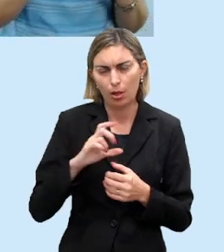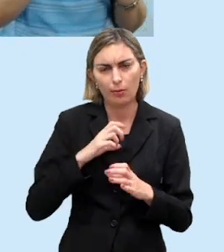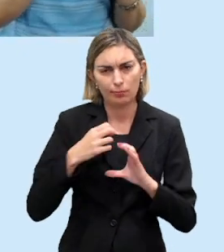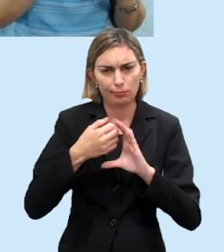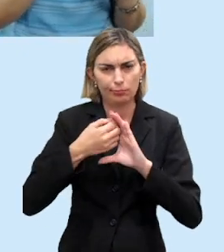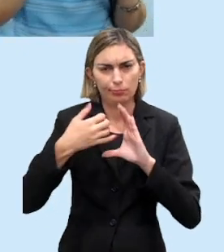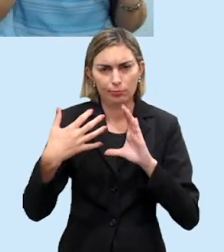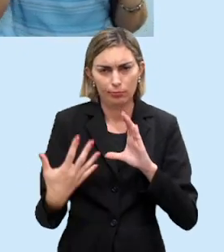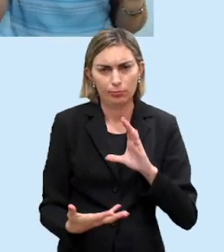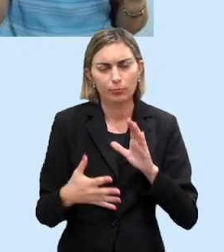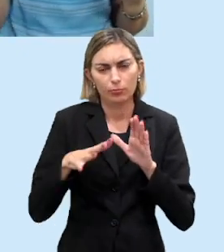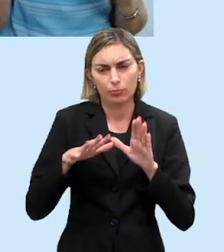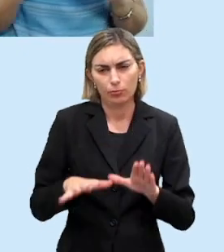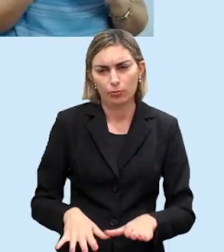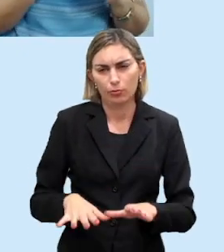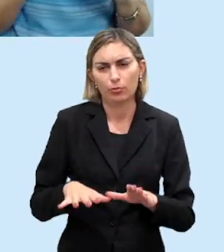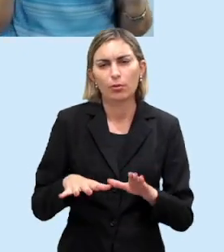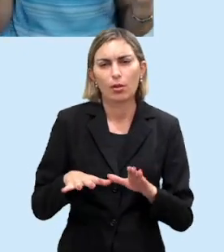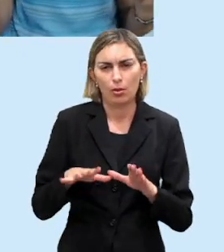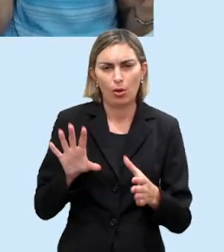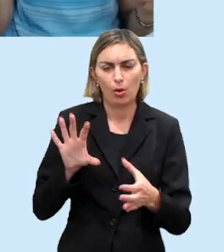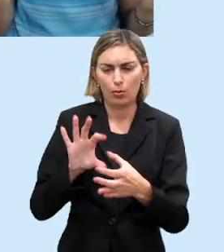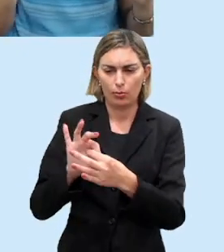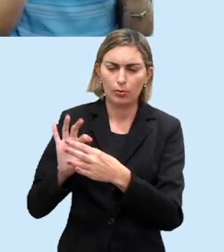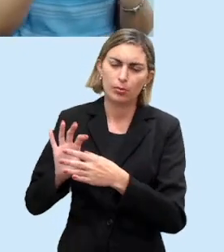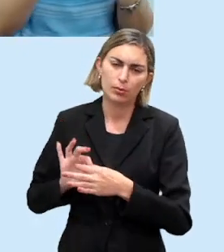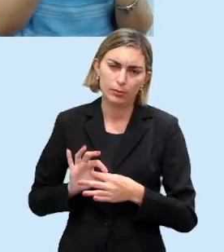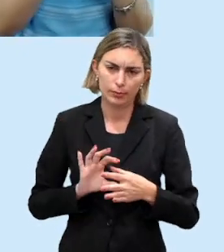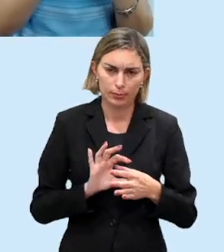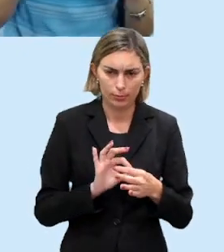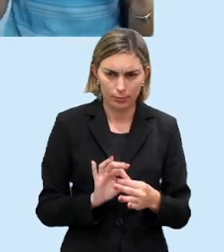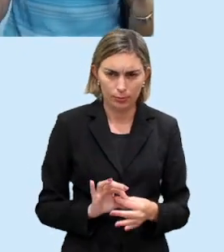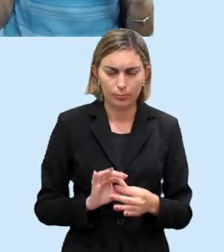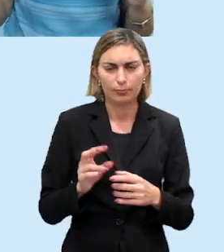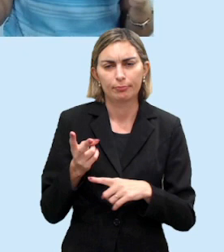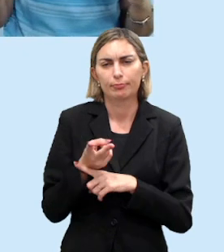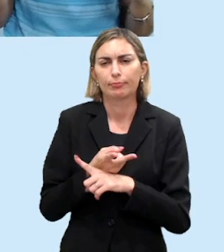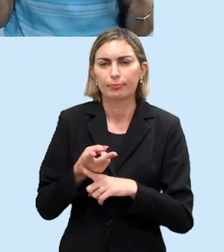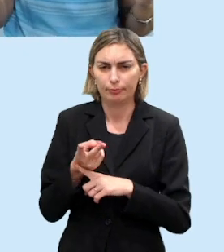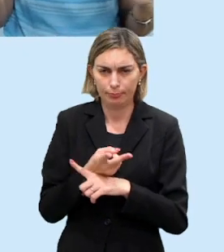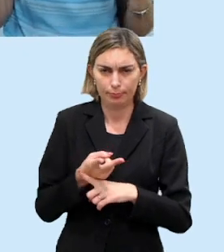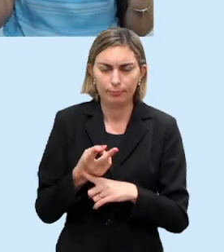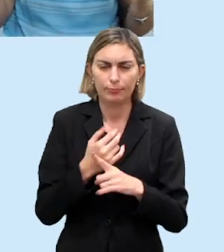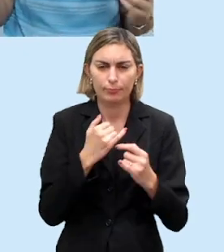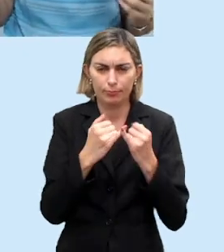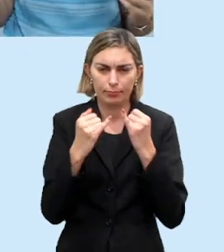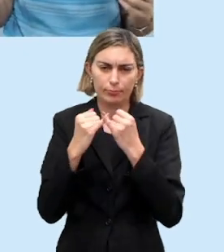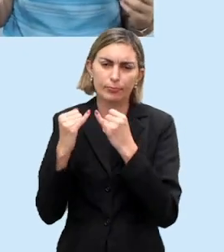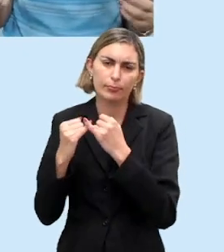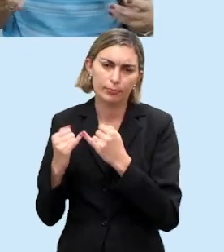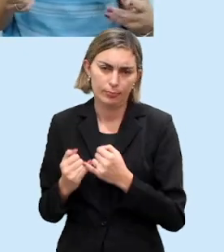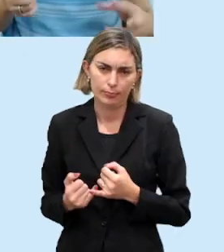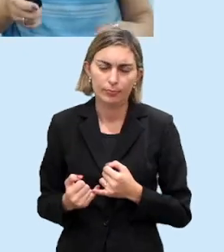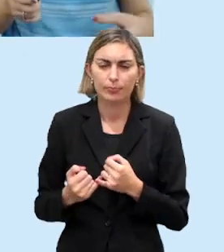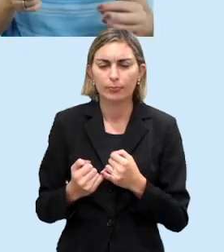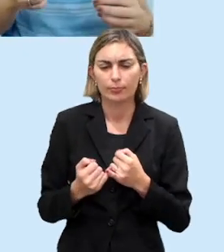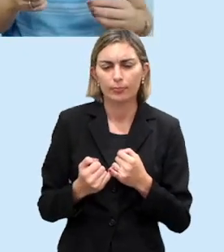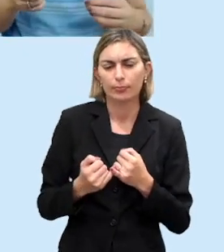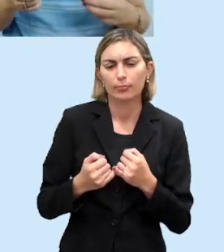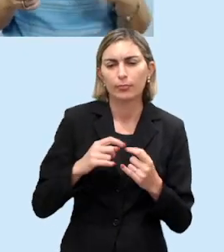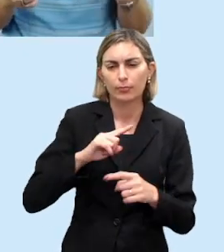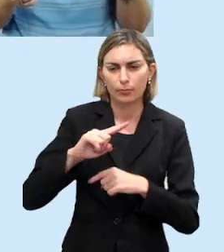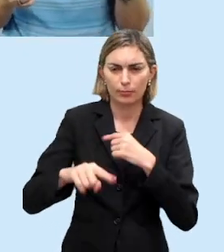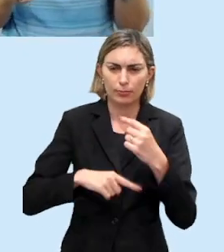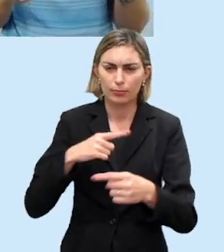de estar altamente conectado, ele busca uma semelhança com a realidade. não é? Depois a